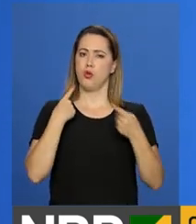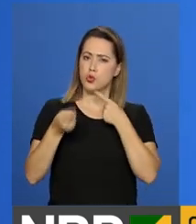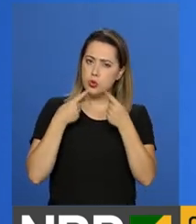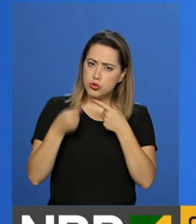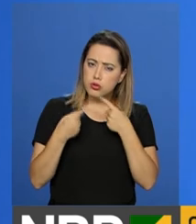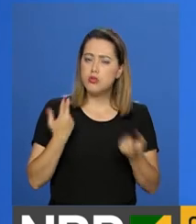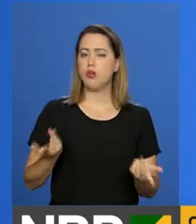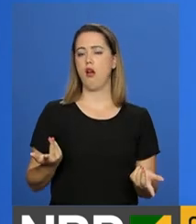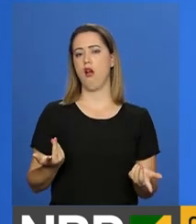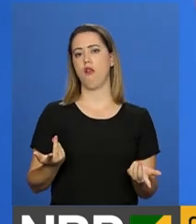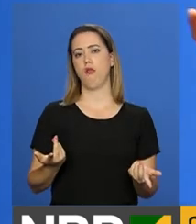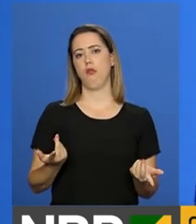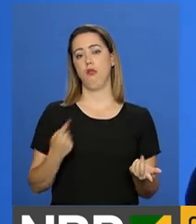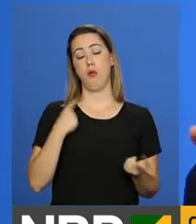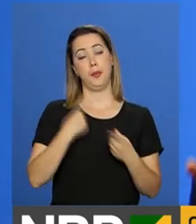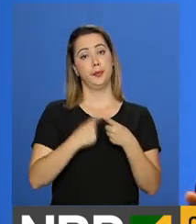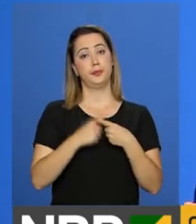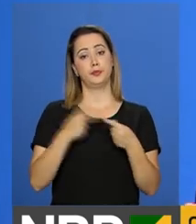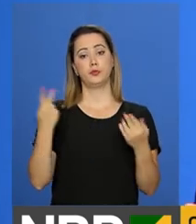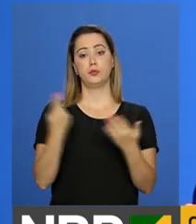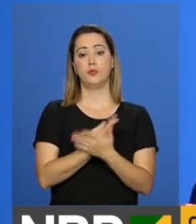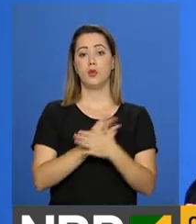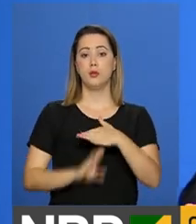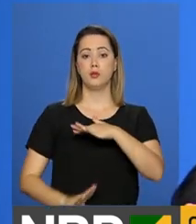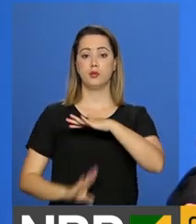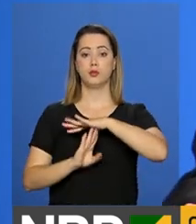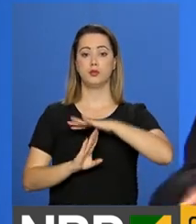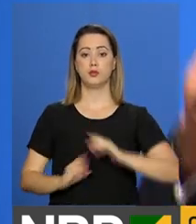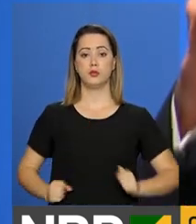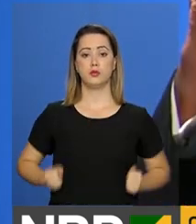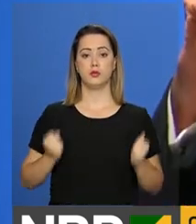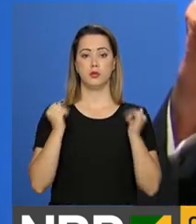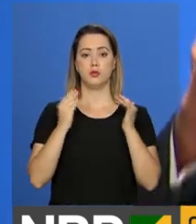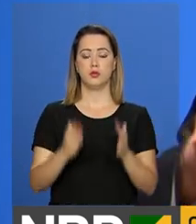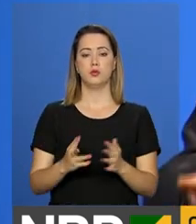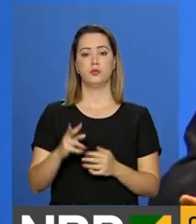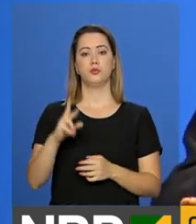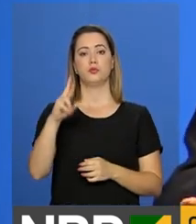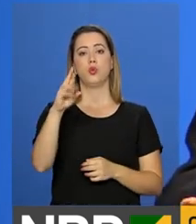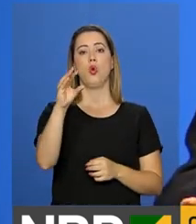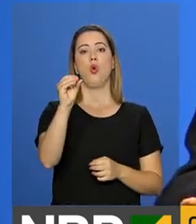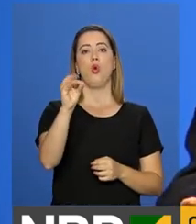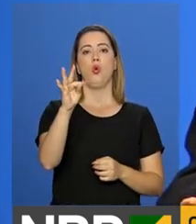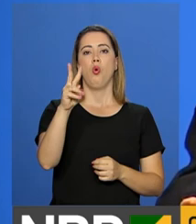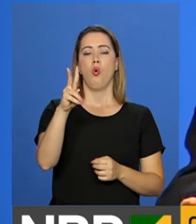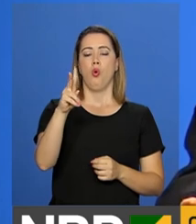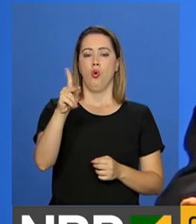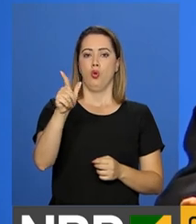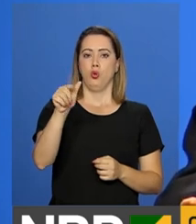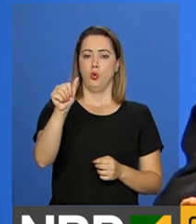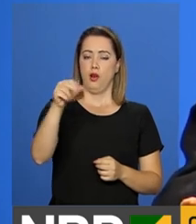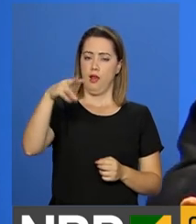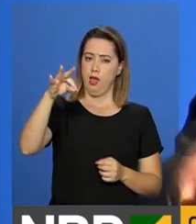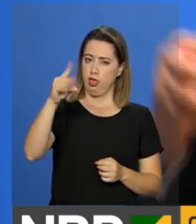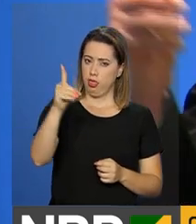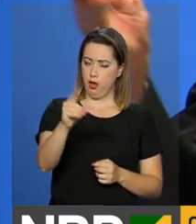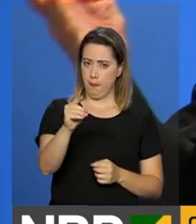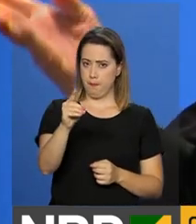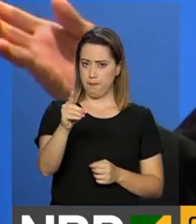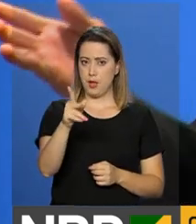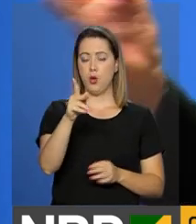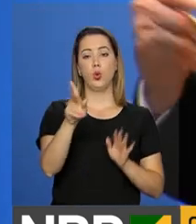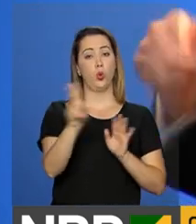Isto eu digo porque aconteceu no teto dos gastos públicos, rotulada naquela época de PEC da morte. Porque o que